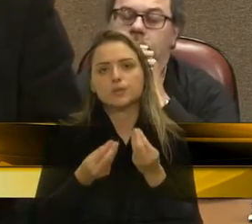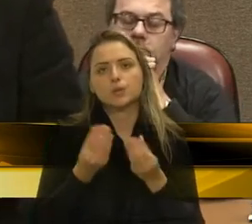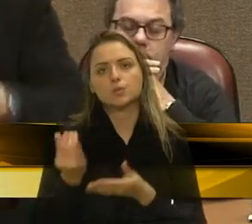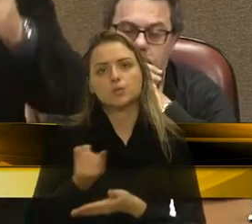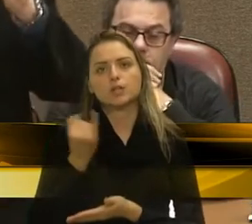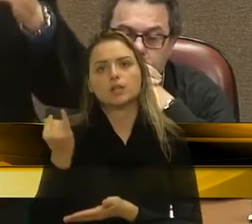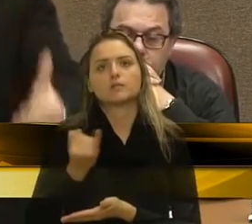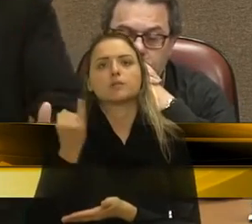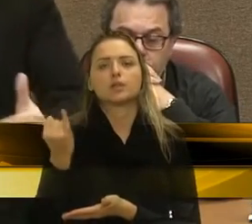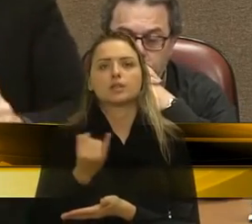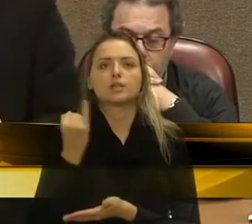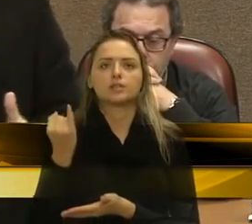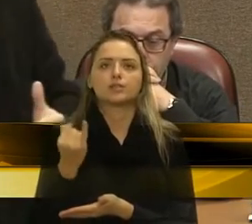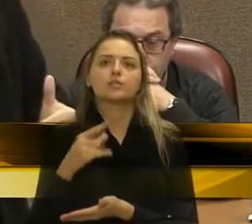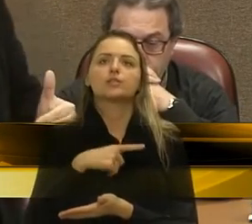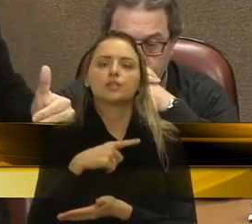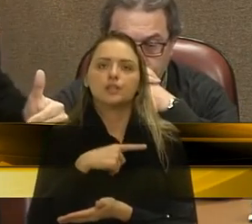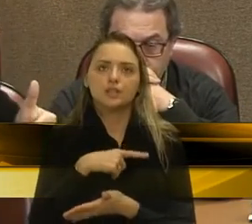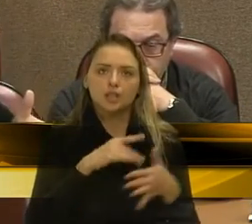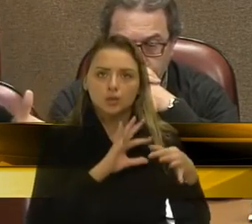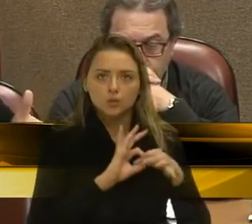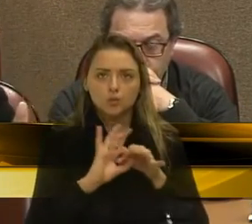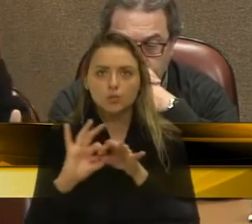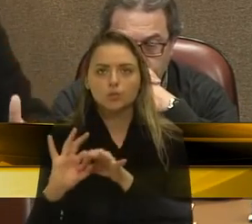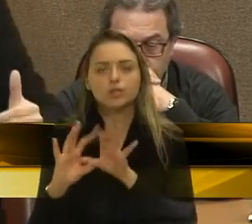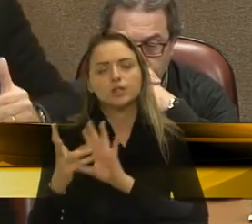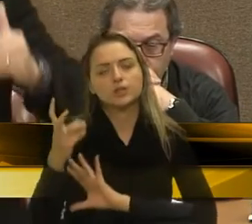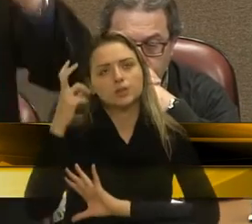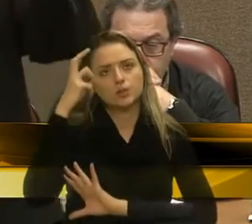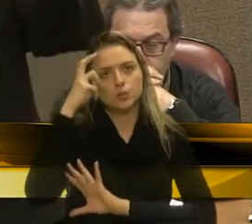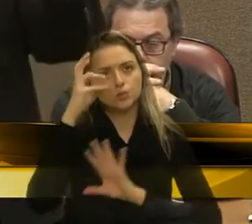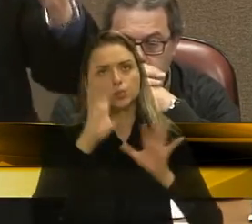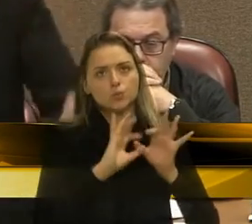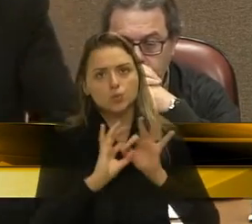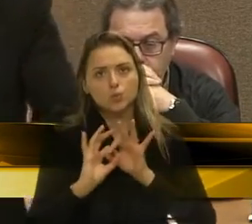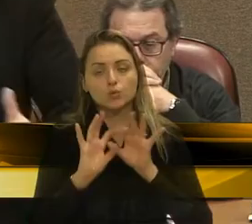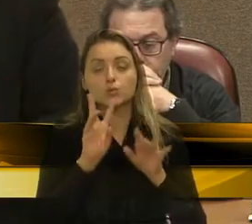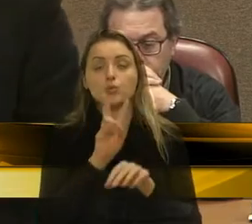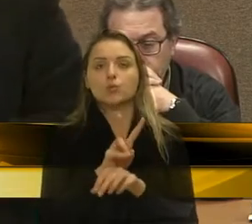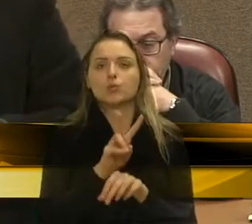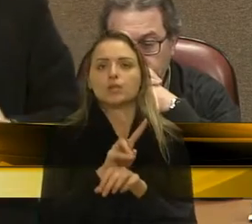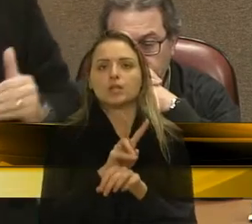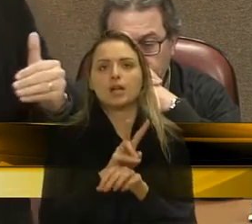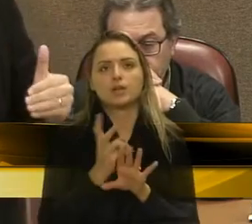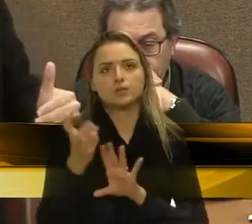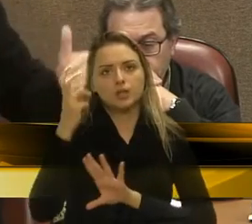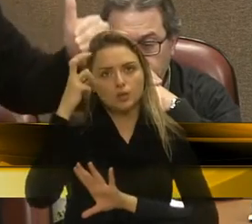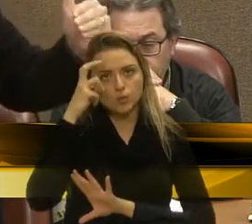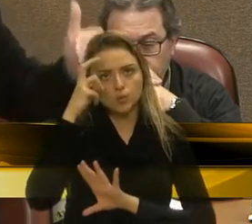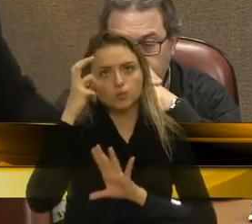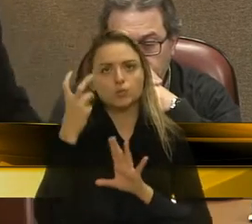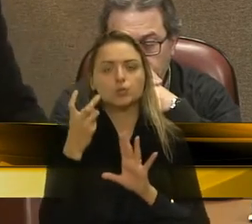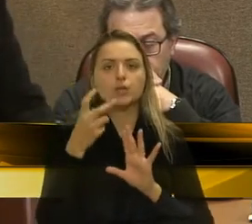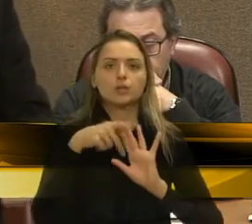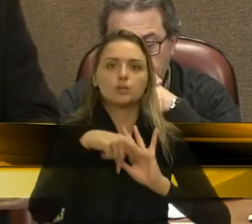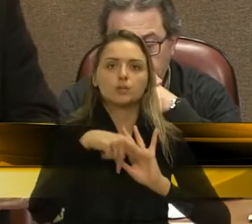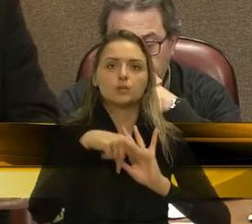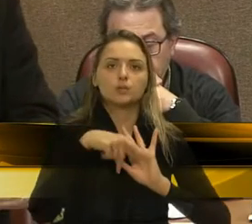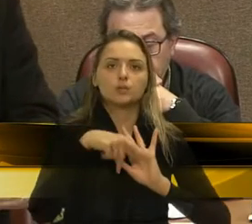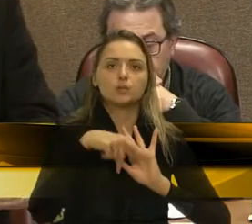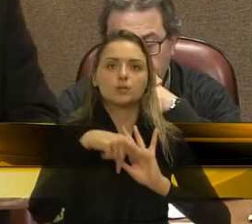necessária que ela tem no contexto cultural, no contexto da preservação da cultura material e imaterial,